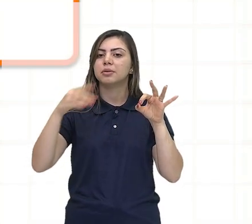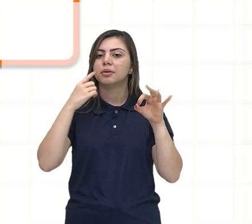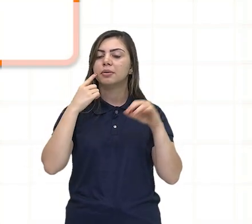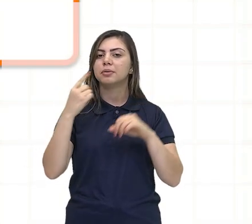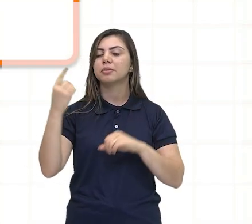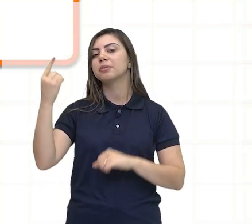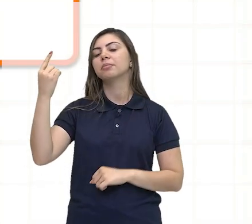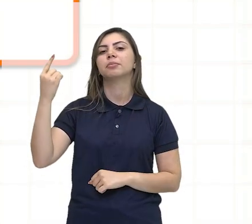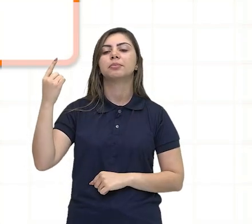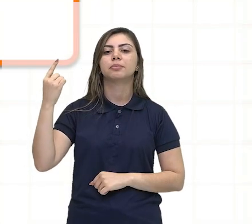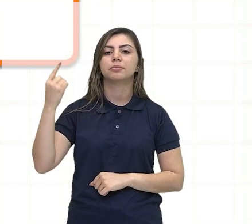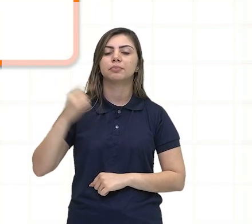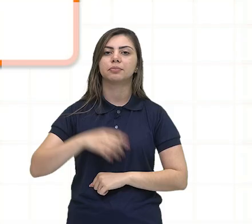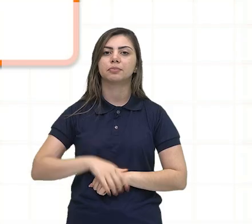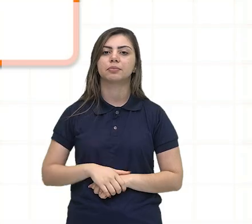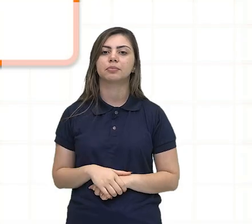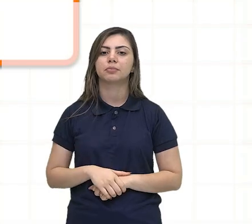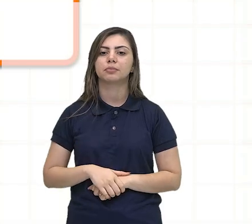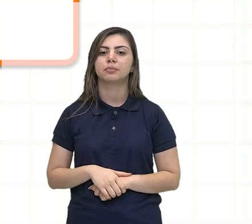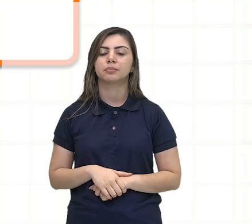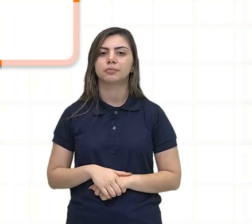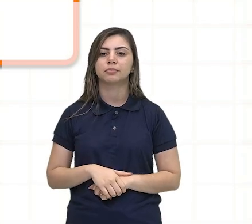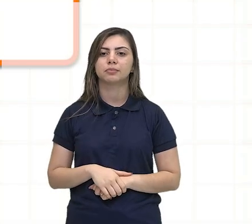1.400 quilômetros.